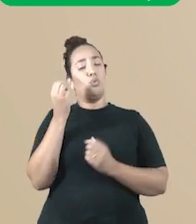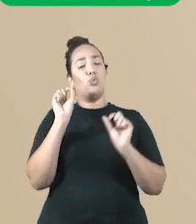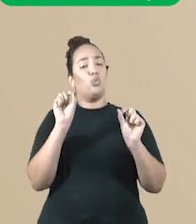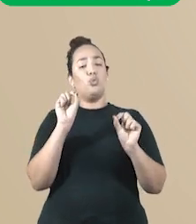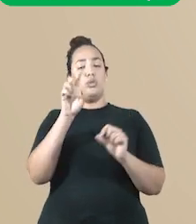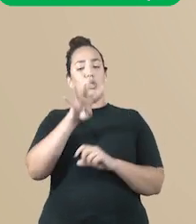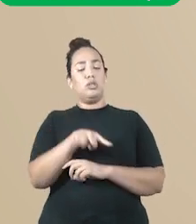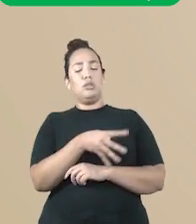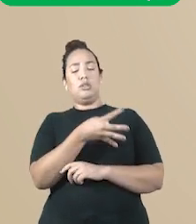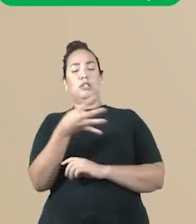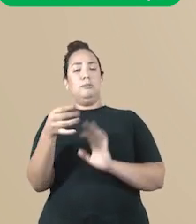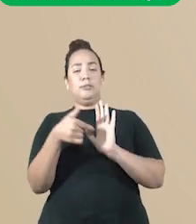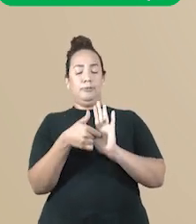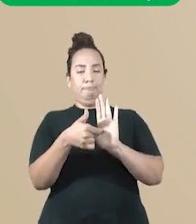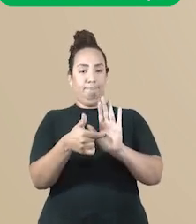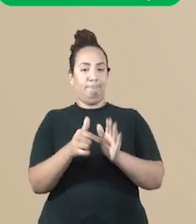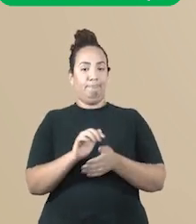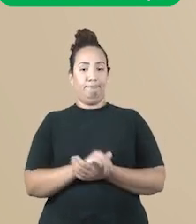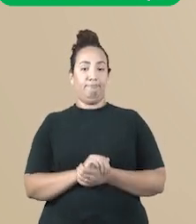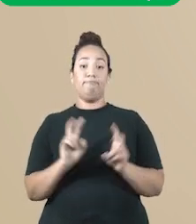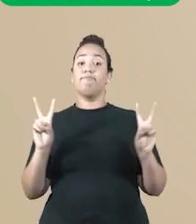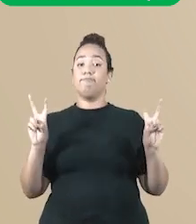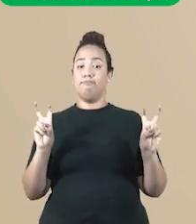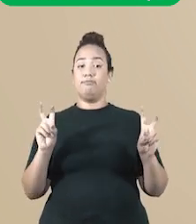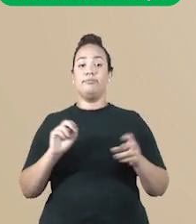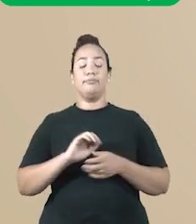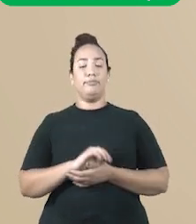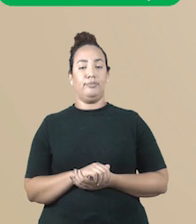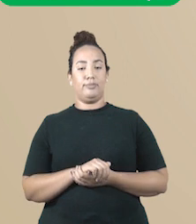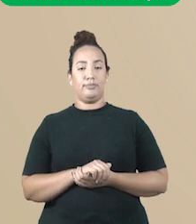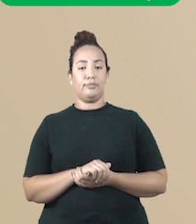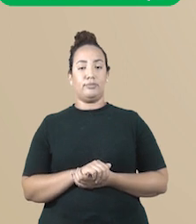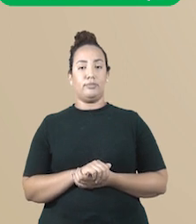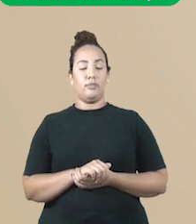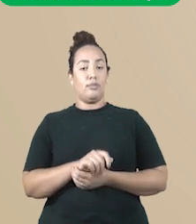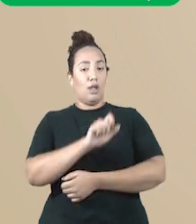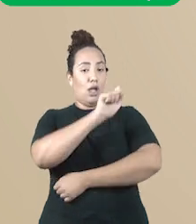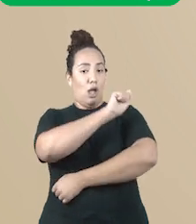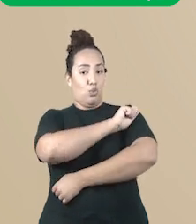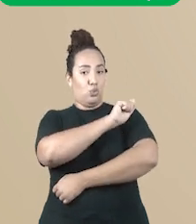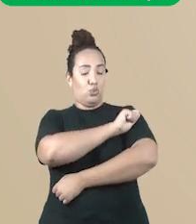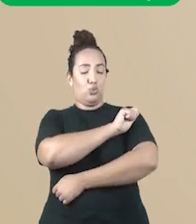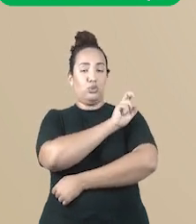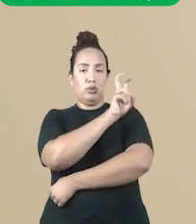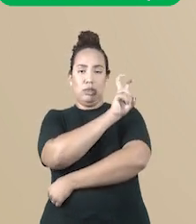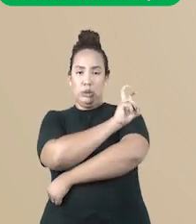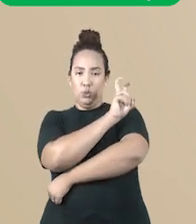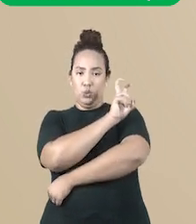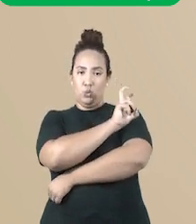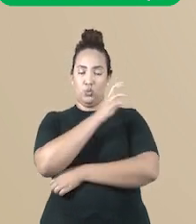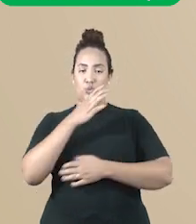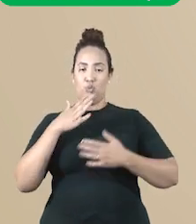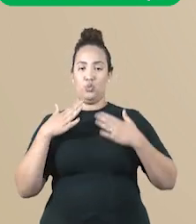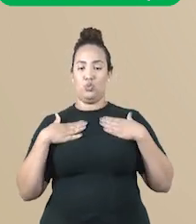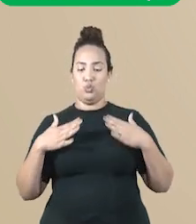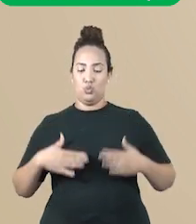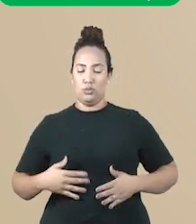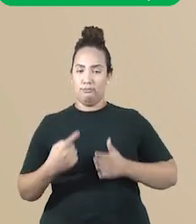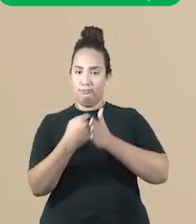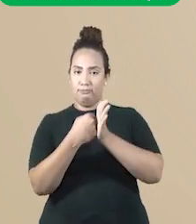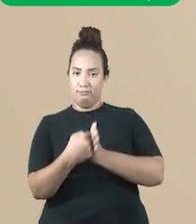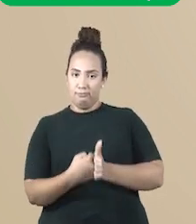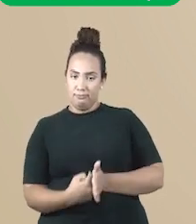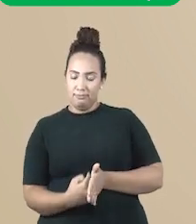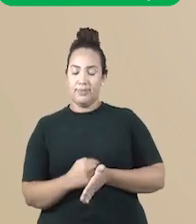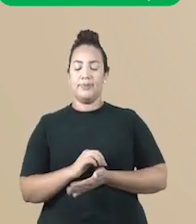tabela. Nesse caso, o título é Dados Físicos dos Alunos do 5º ano. Então, nós